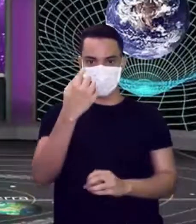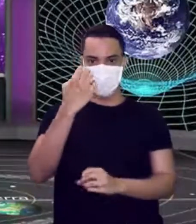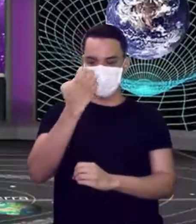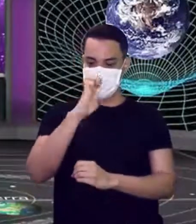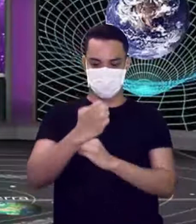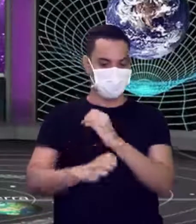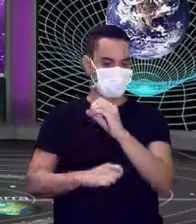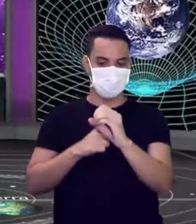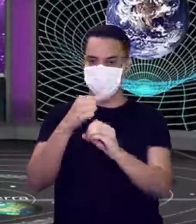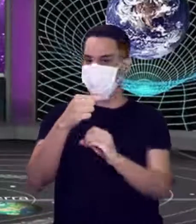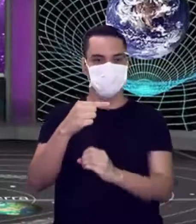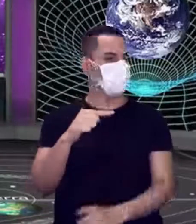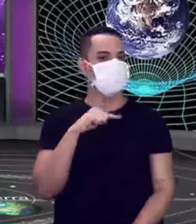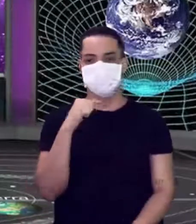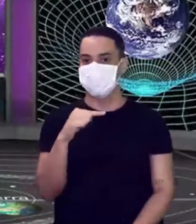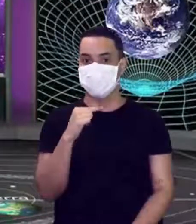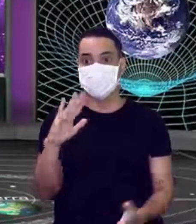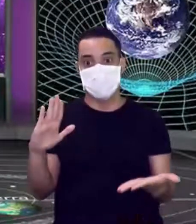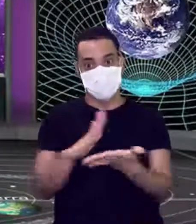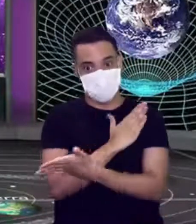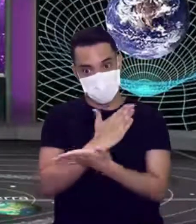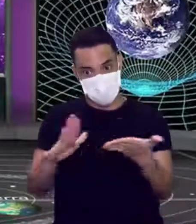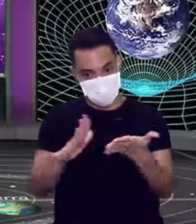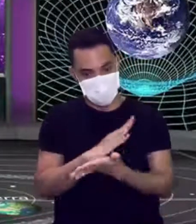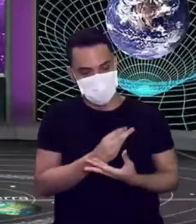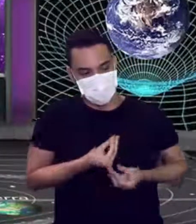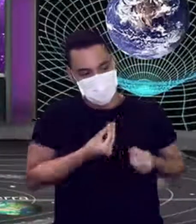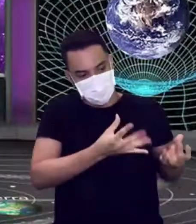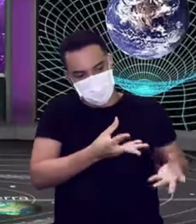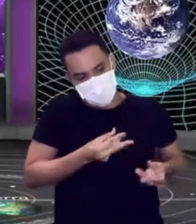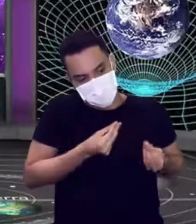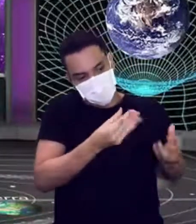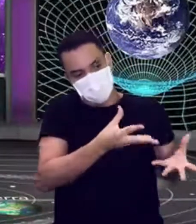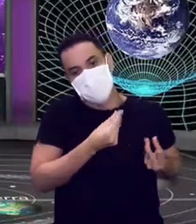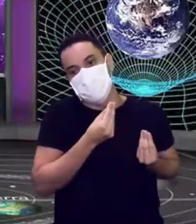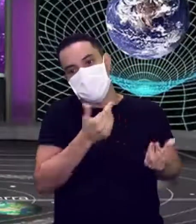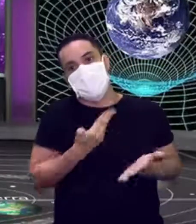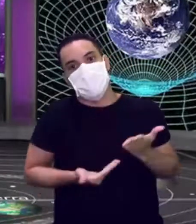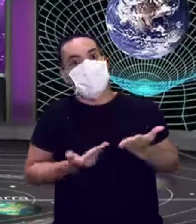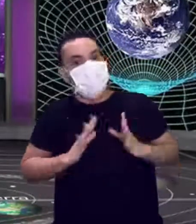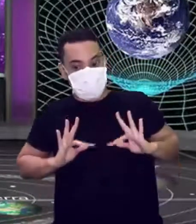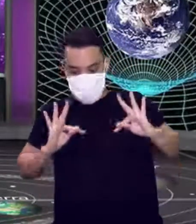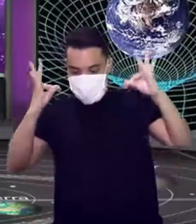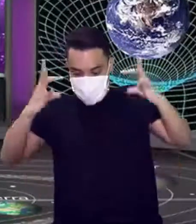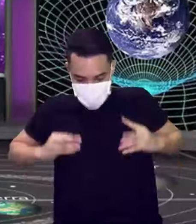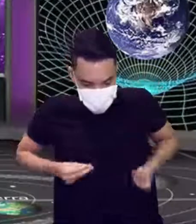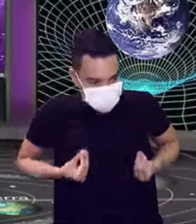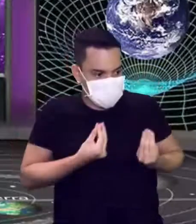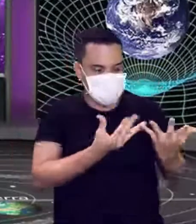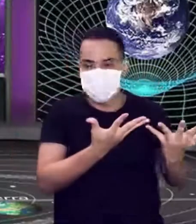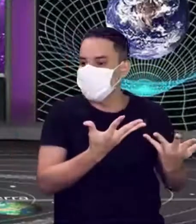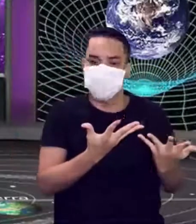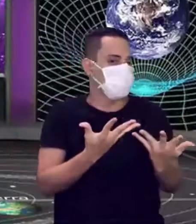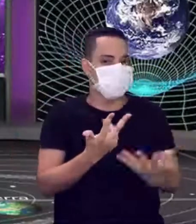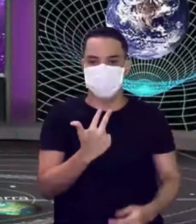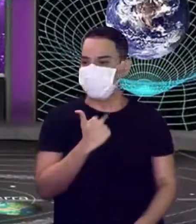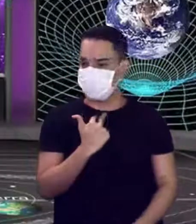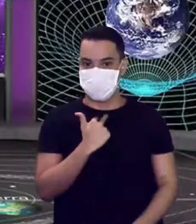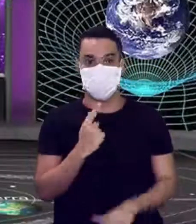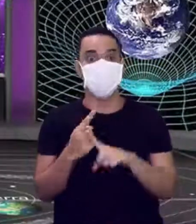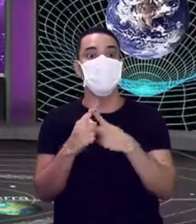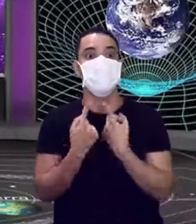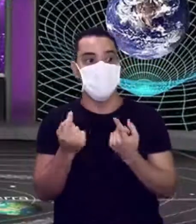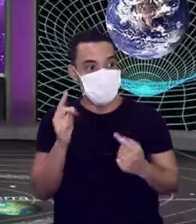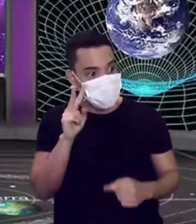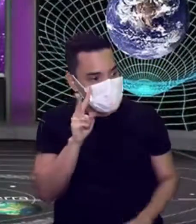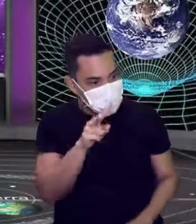vamos dizer assim, fornecer uma parte desses elétrons. Essa parte que ele vai fornecer, ela já é o suficiente para a gente ver